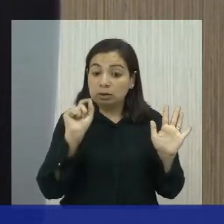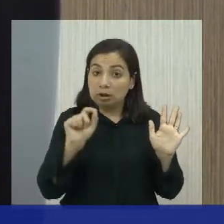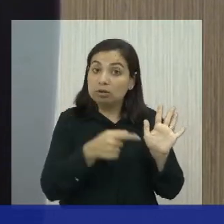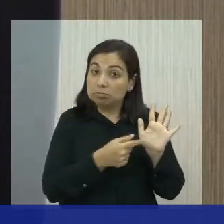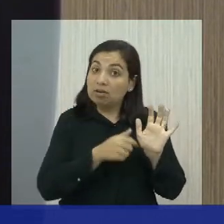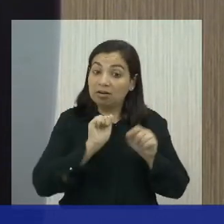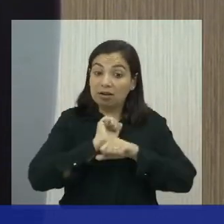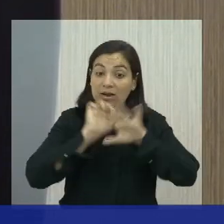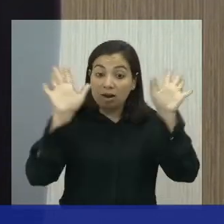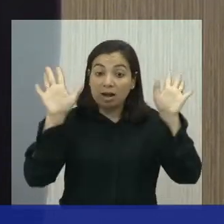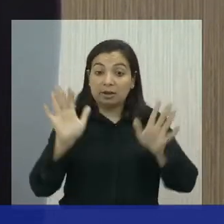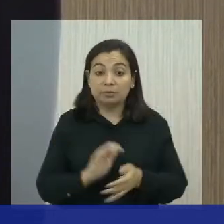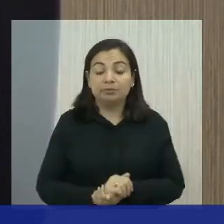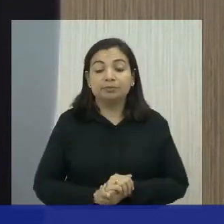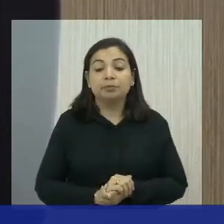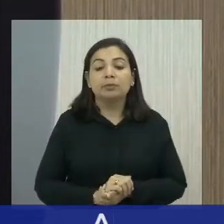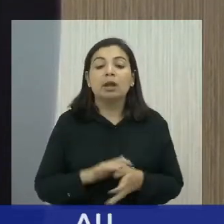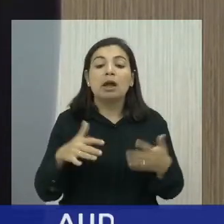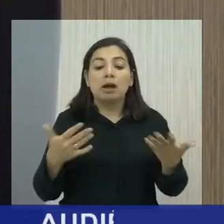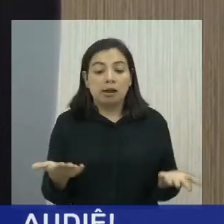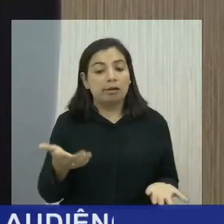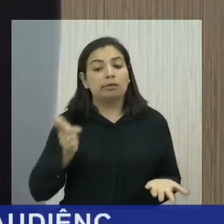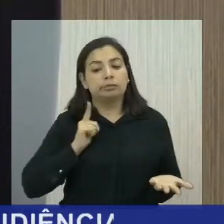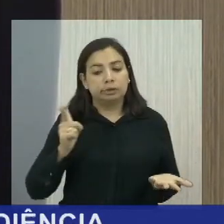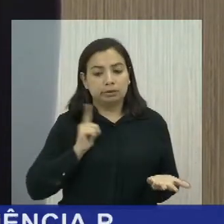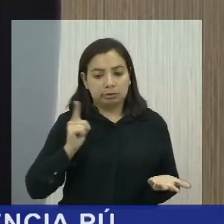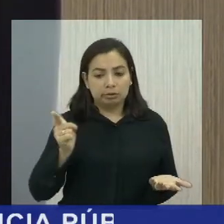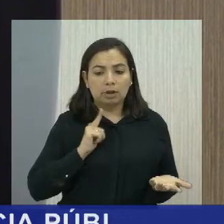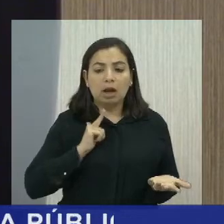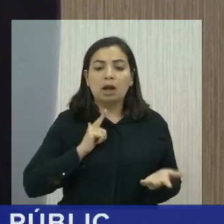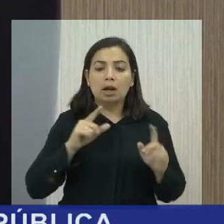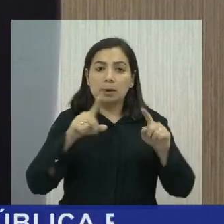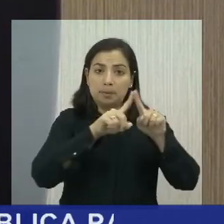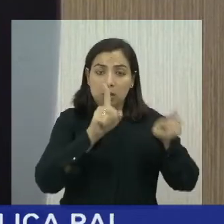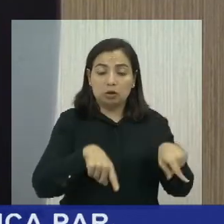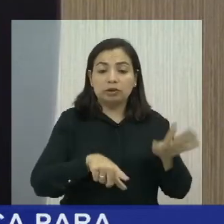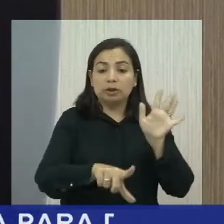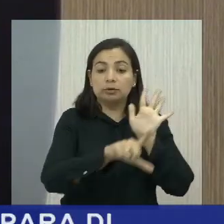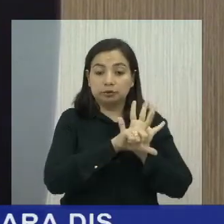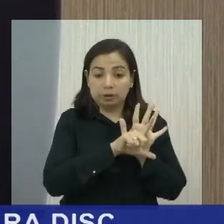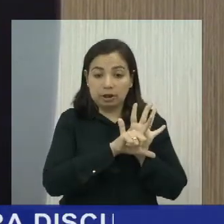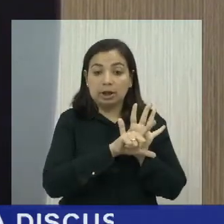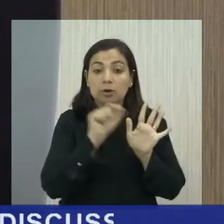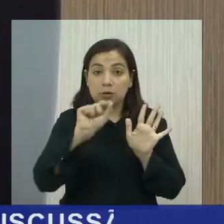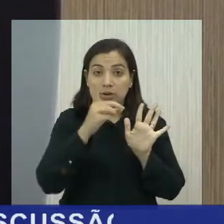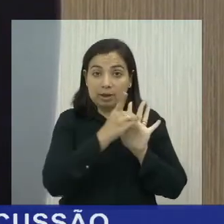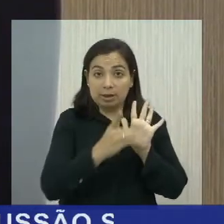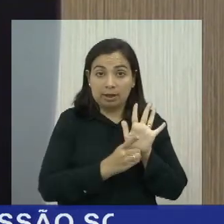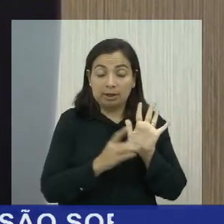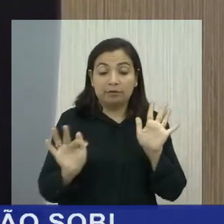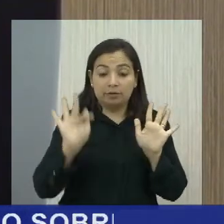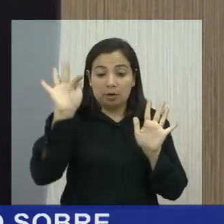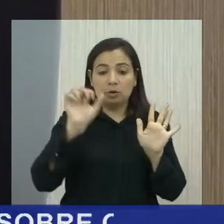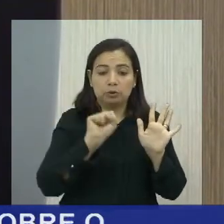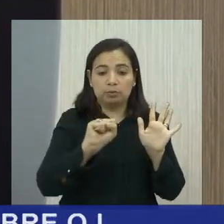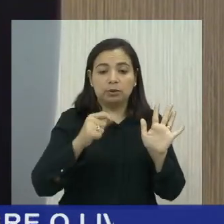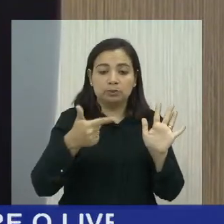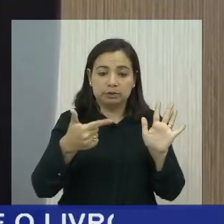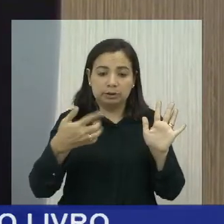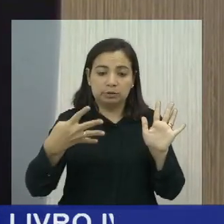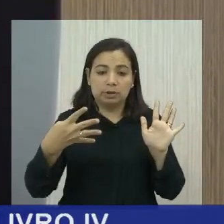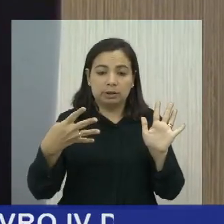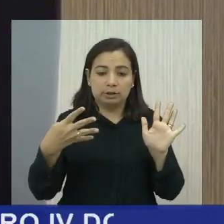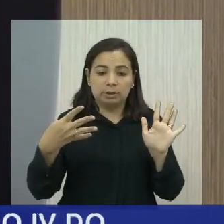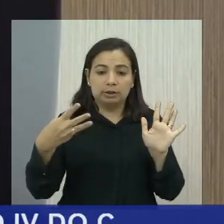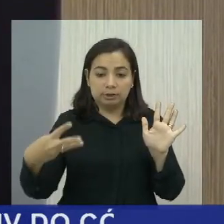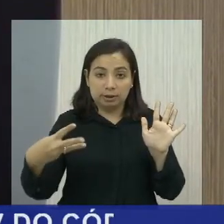claro: mesmo considerando o projeto de lei, considerando o Decreto Federal